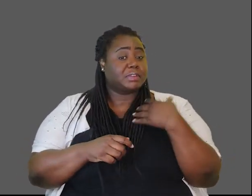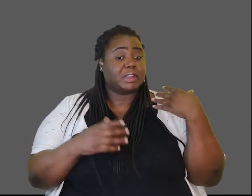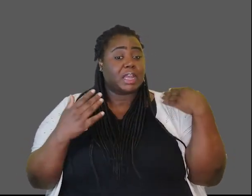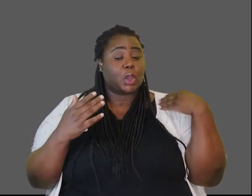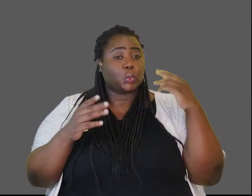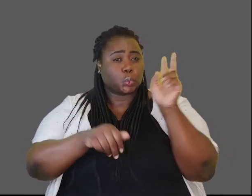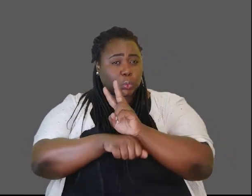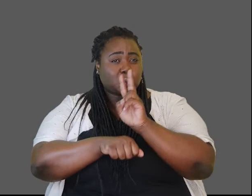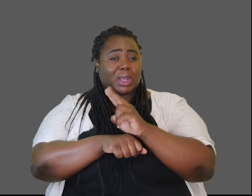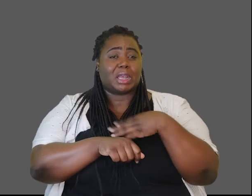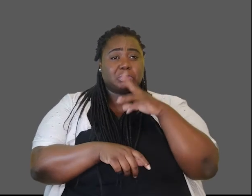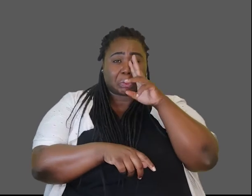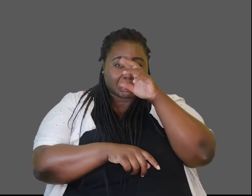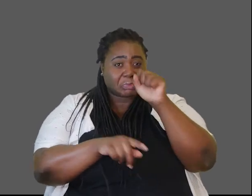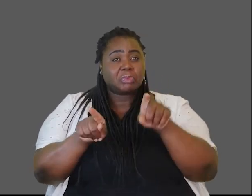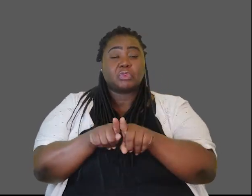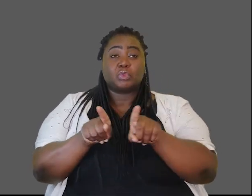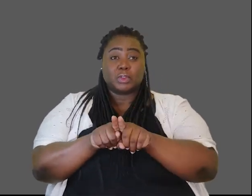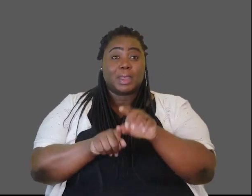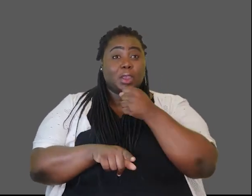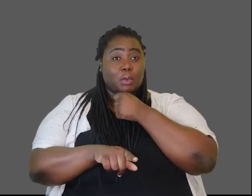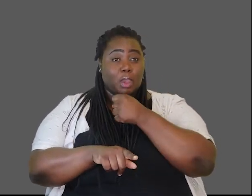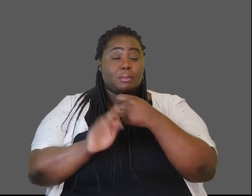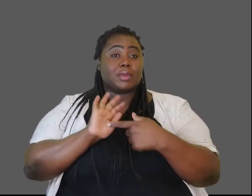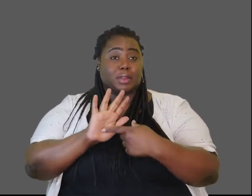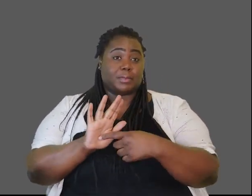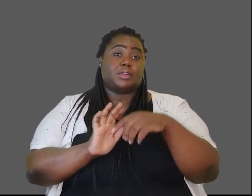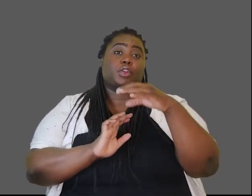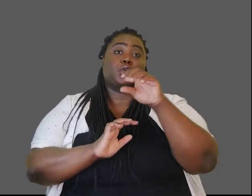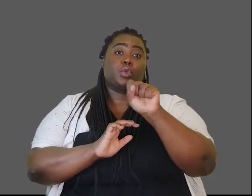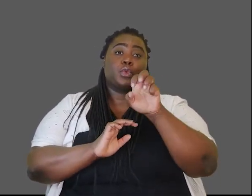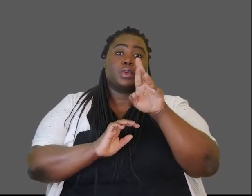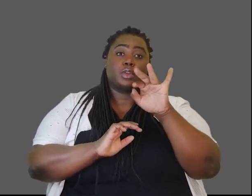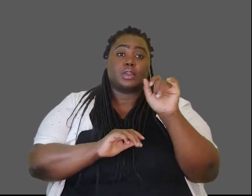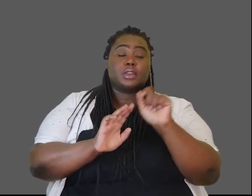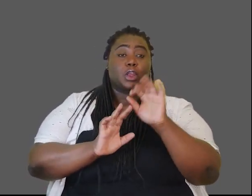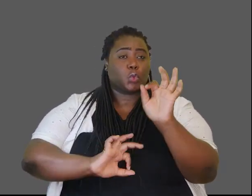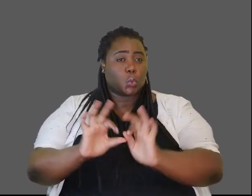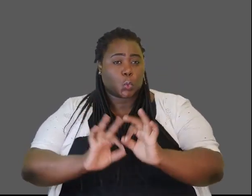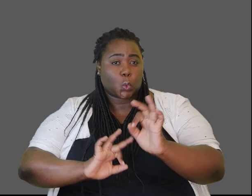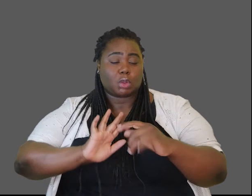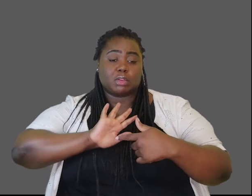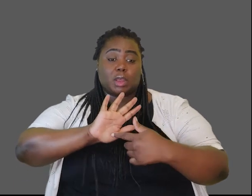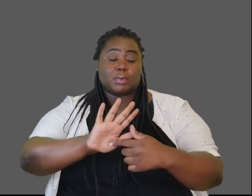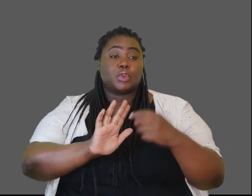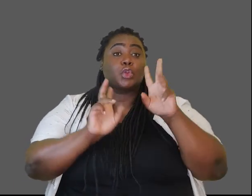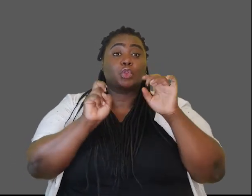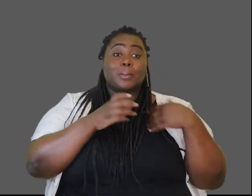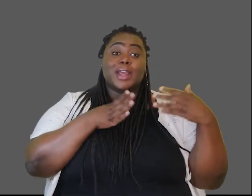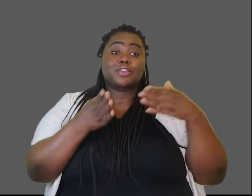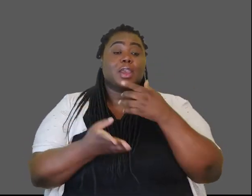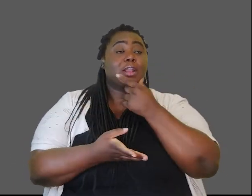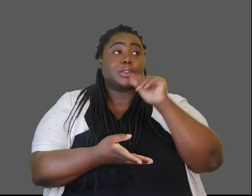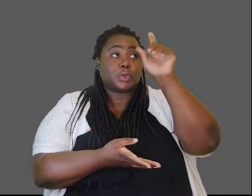muita dedicação e cuidado. O repórter e apresentador Sérgio Prates produziu e apresentou um programa sobre a chegada